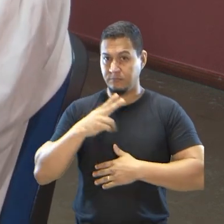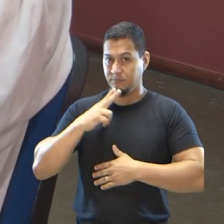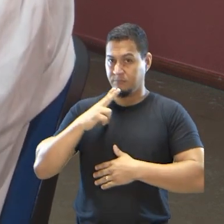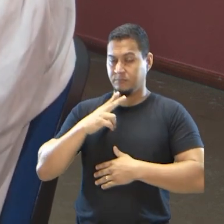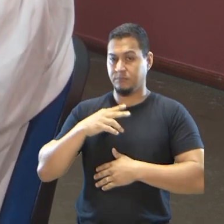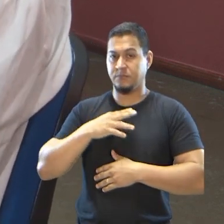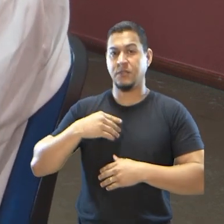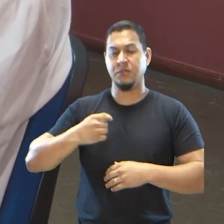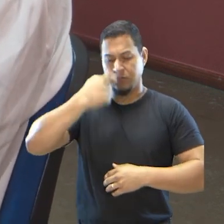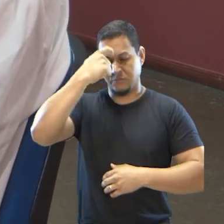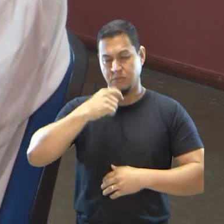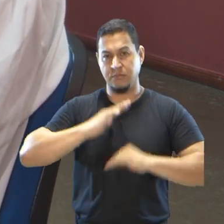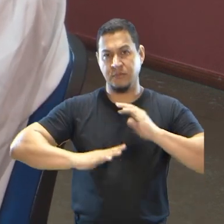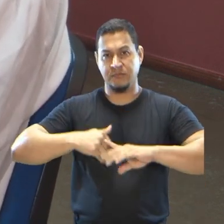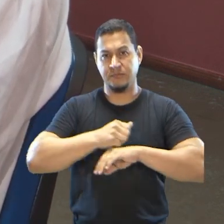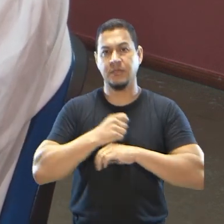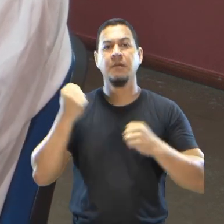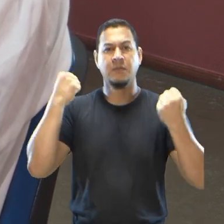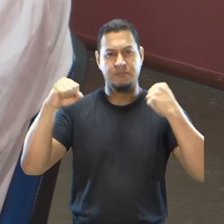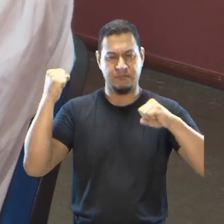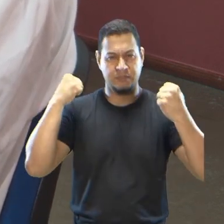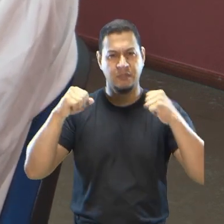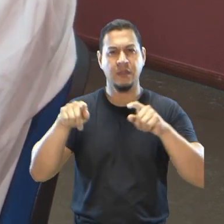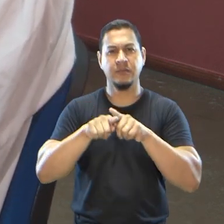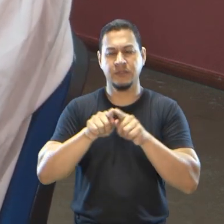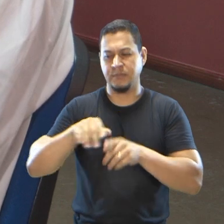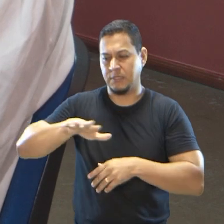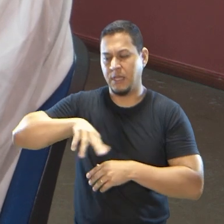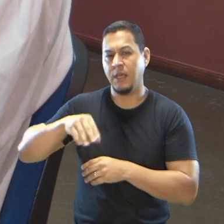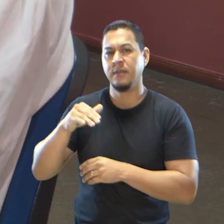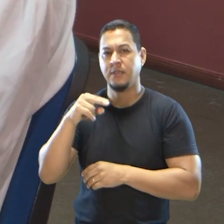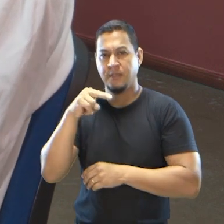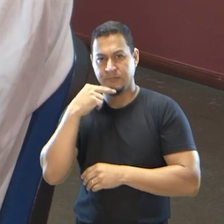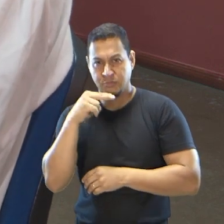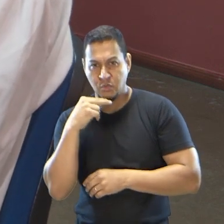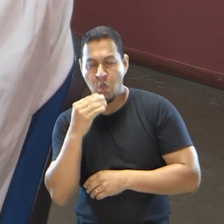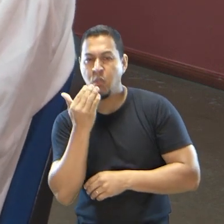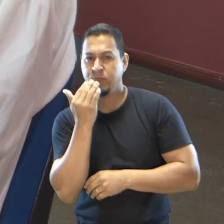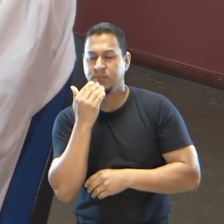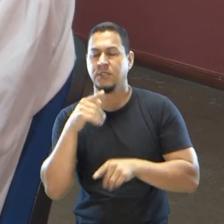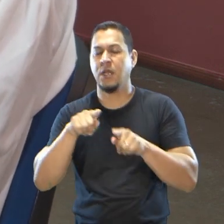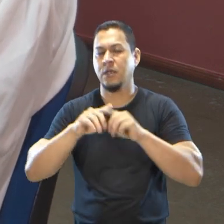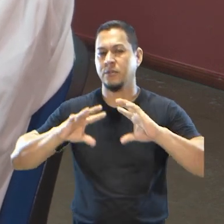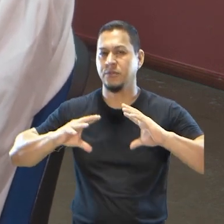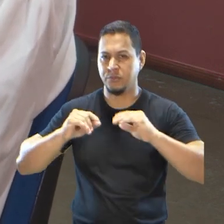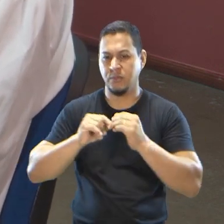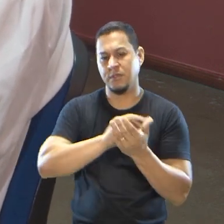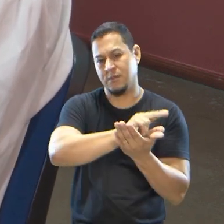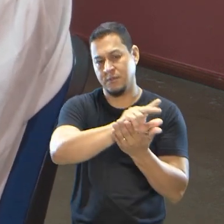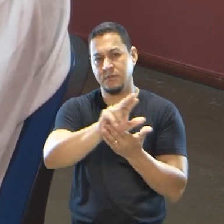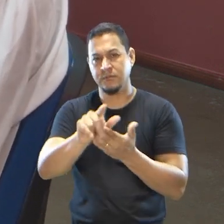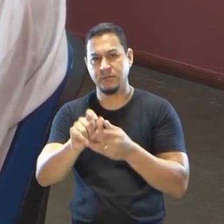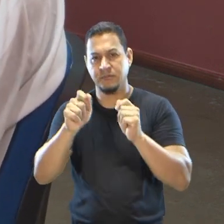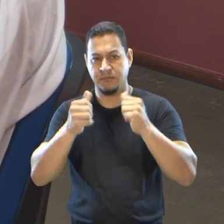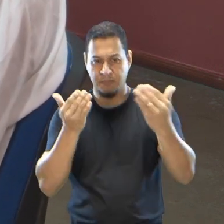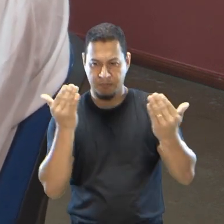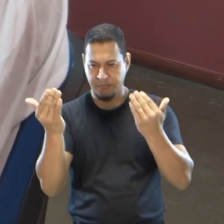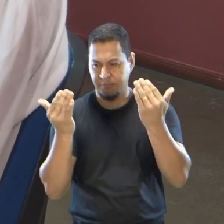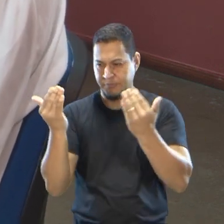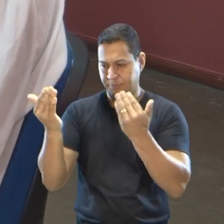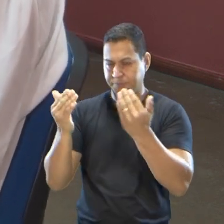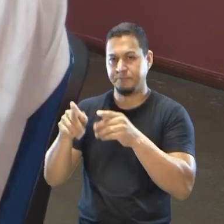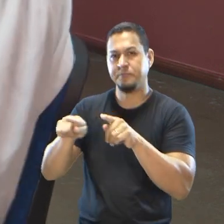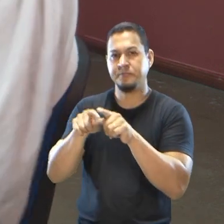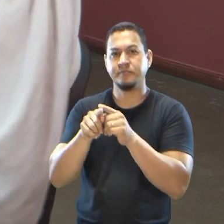parte profissional como profissional de educação física, tanto a parte da nutrição, eu vou conseguir analisar por todos os lados. Tanto a parte